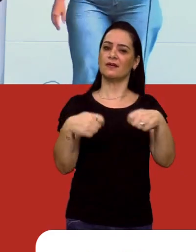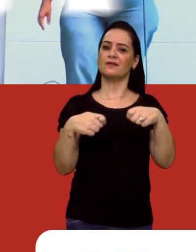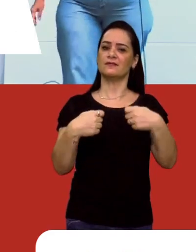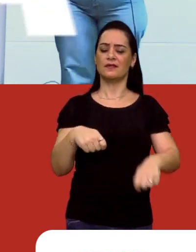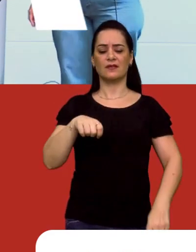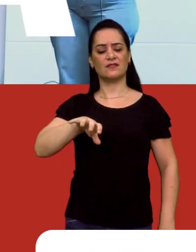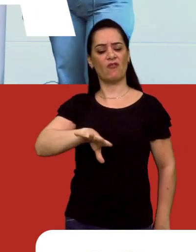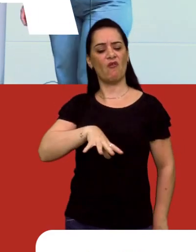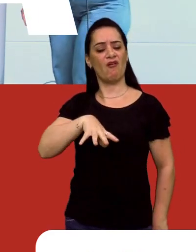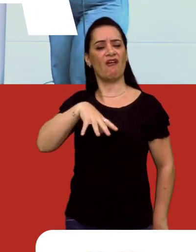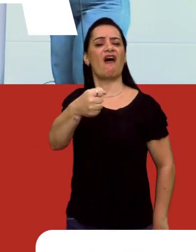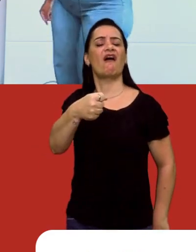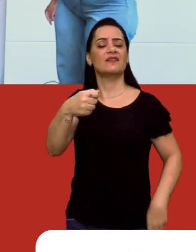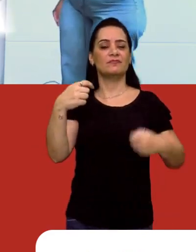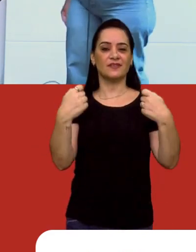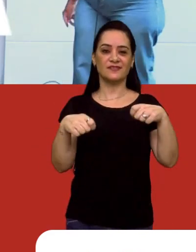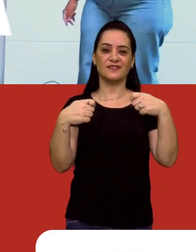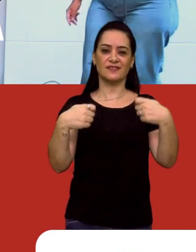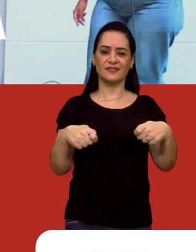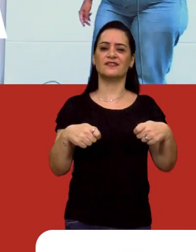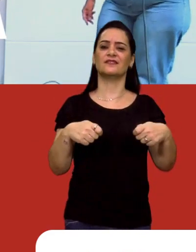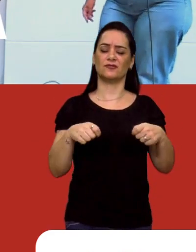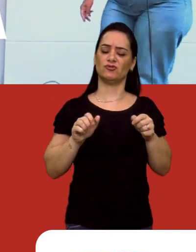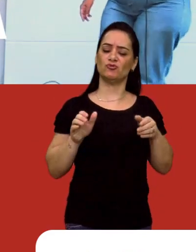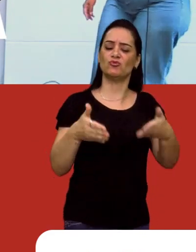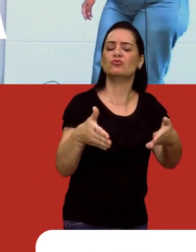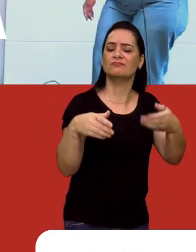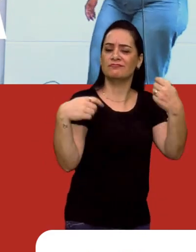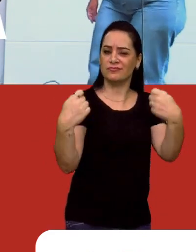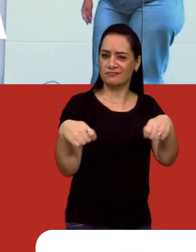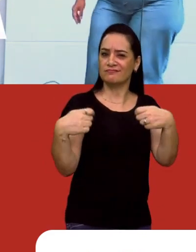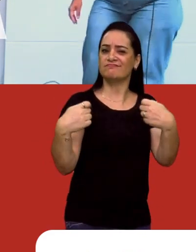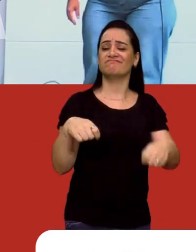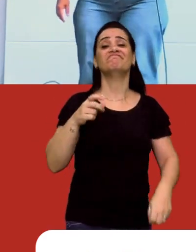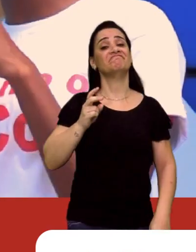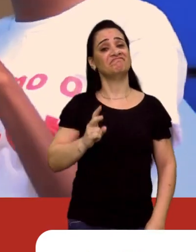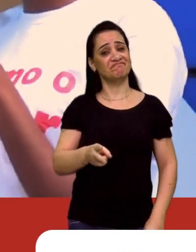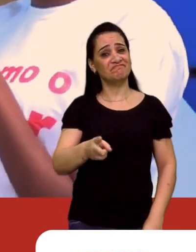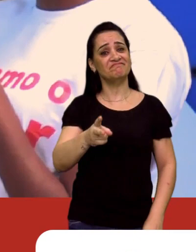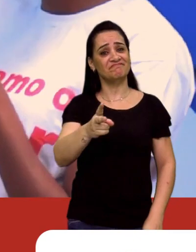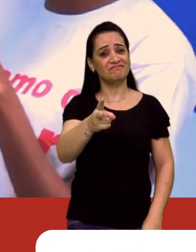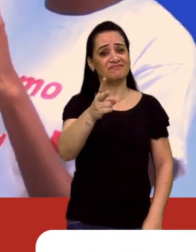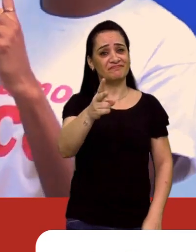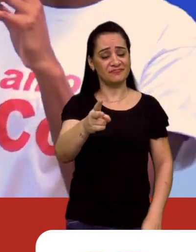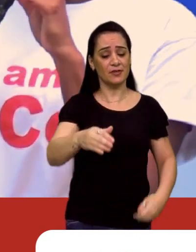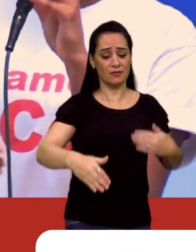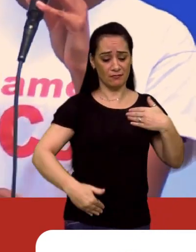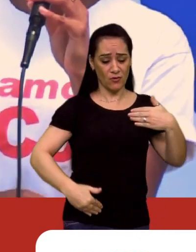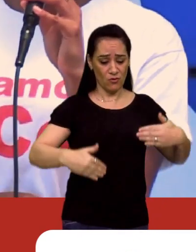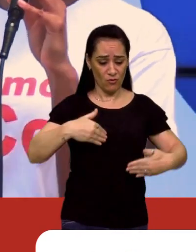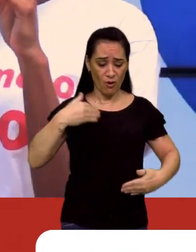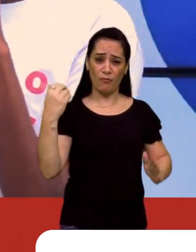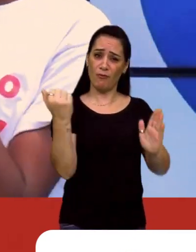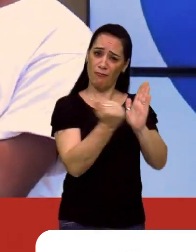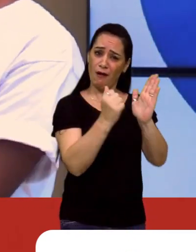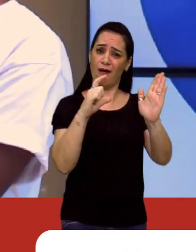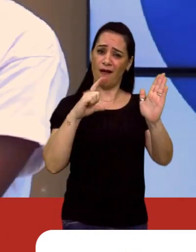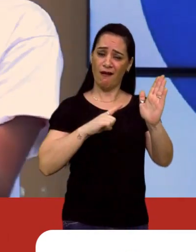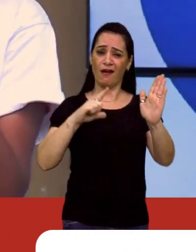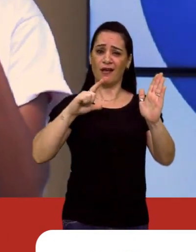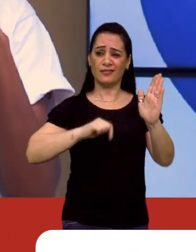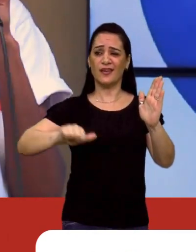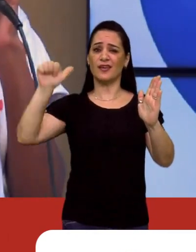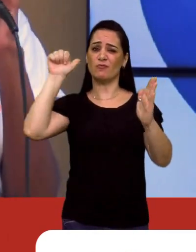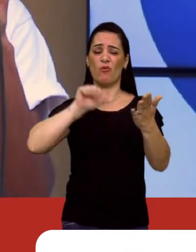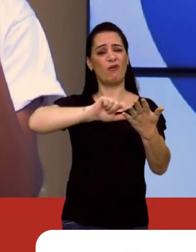preciso ter força, é preciso ter raça, é preciso ter gana sempre. Quem traz no corpo